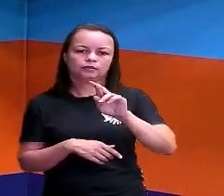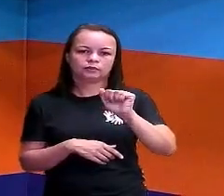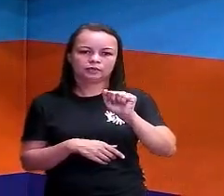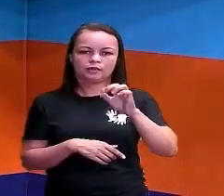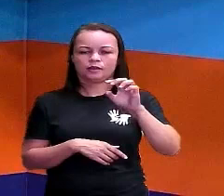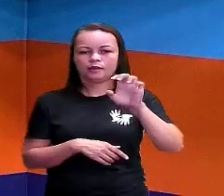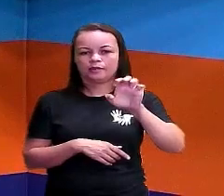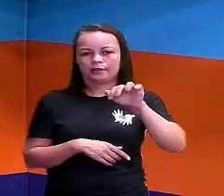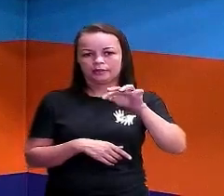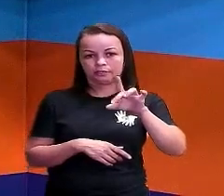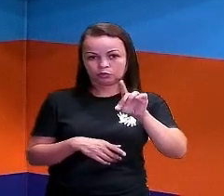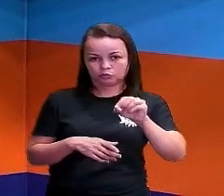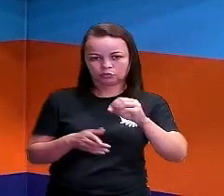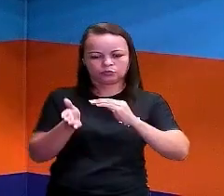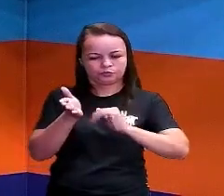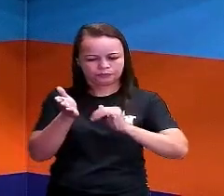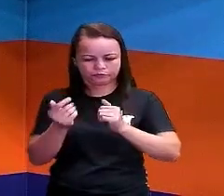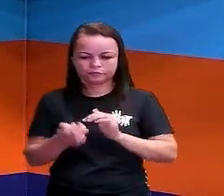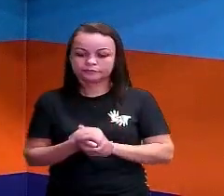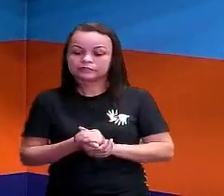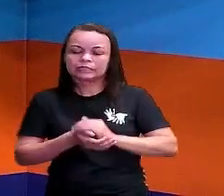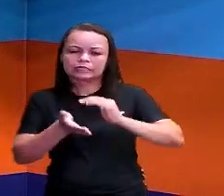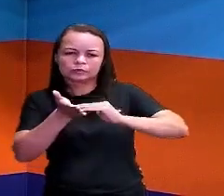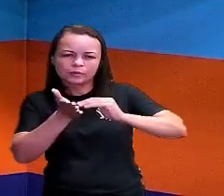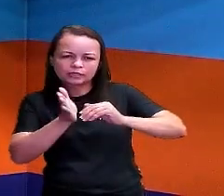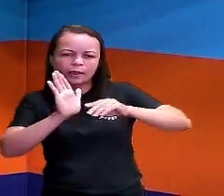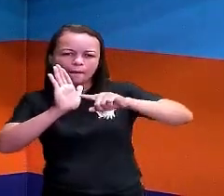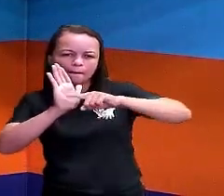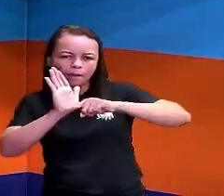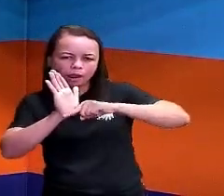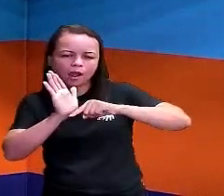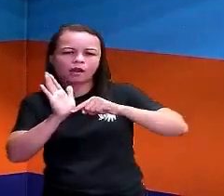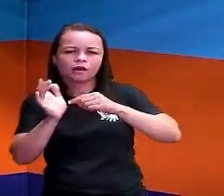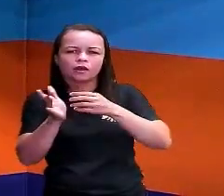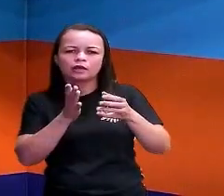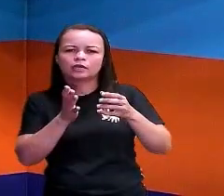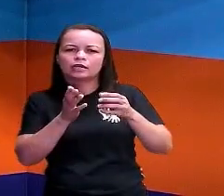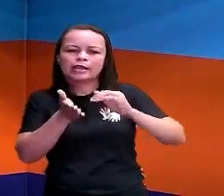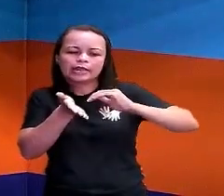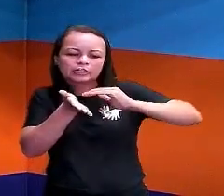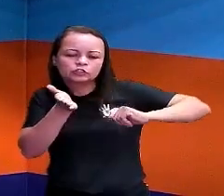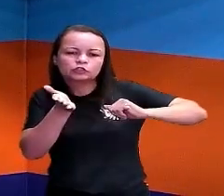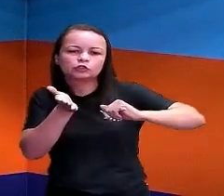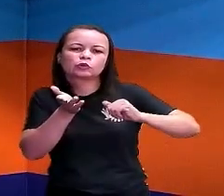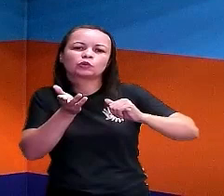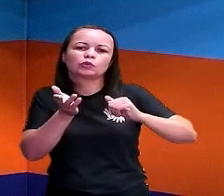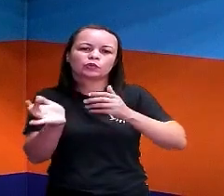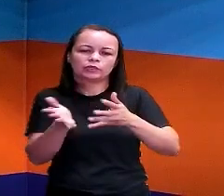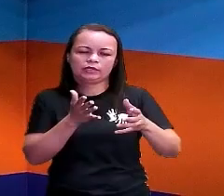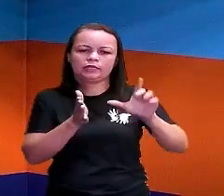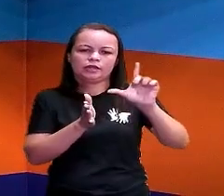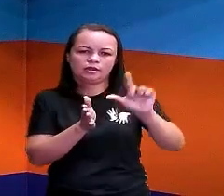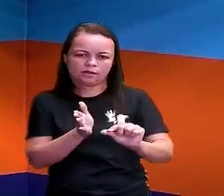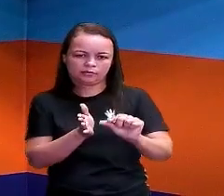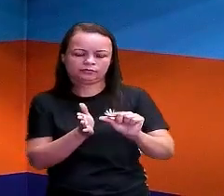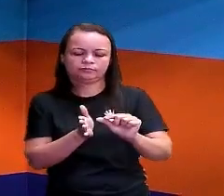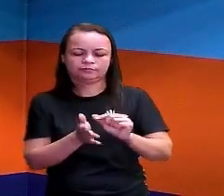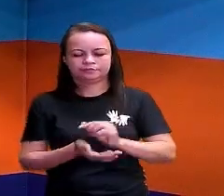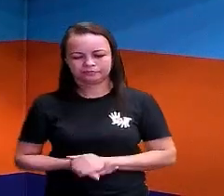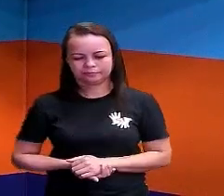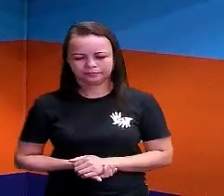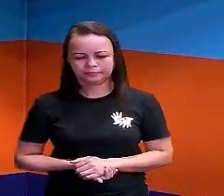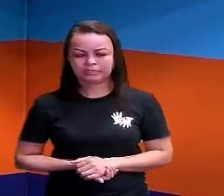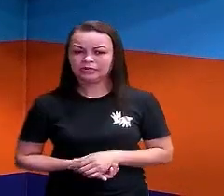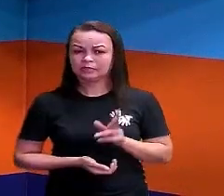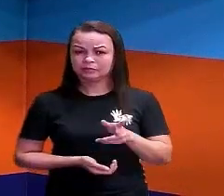subtrair, diminuir, retirar, tirar, excluir e reduzir, tá? Toda